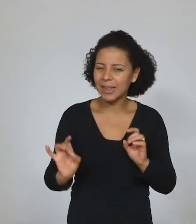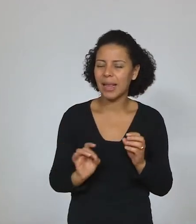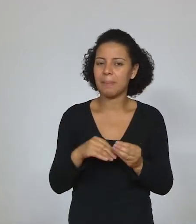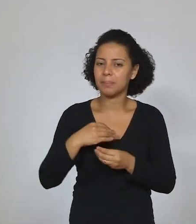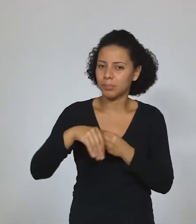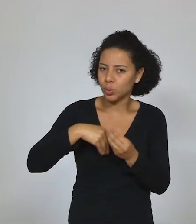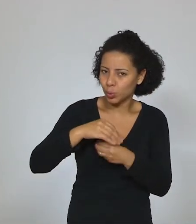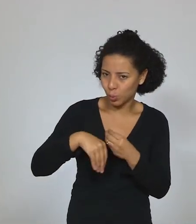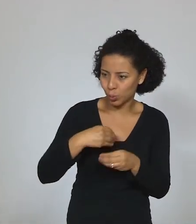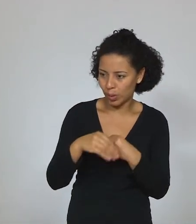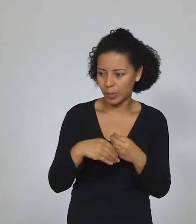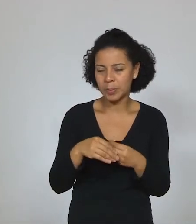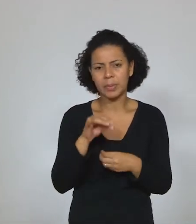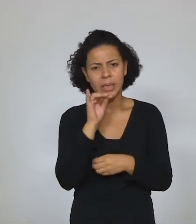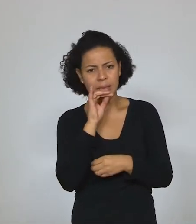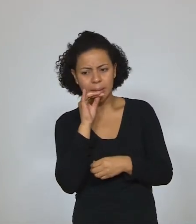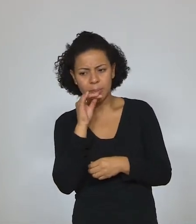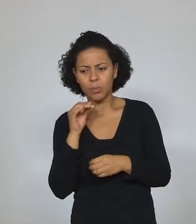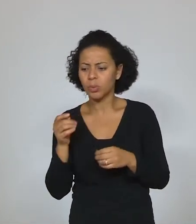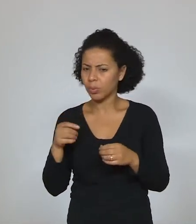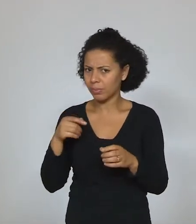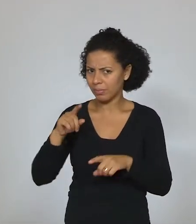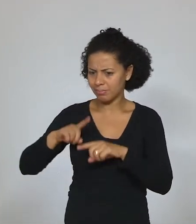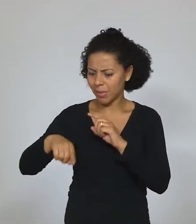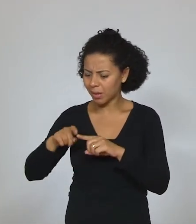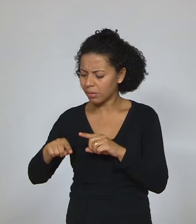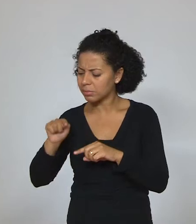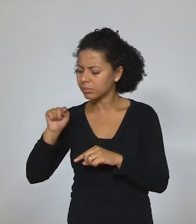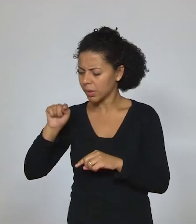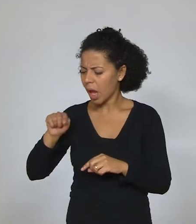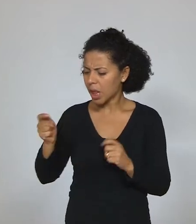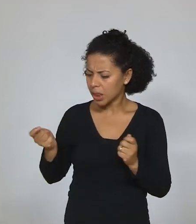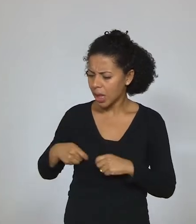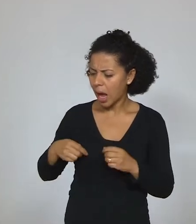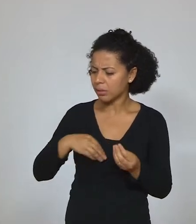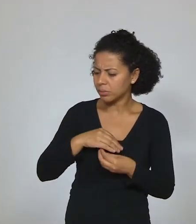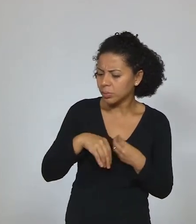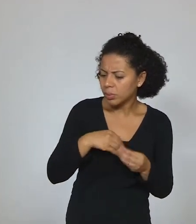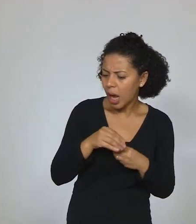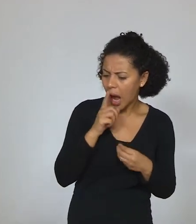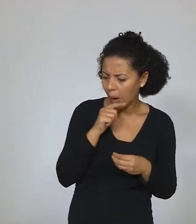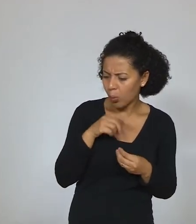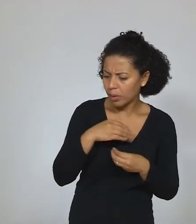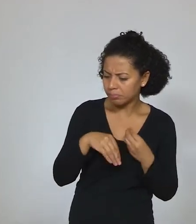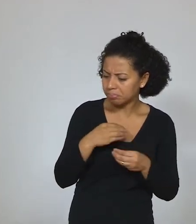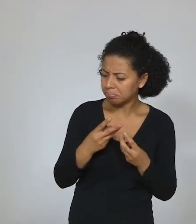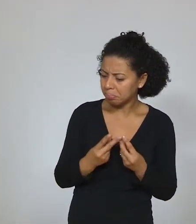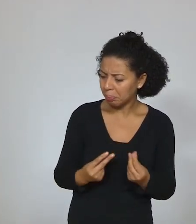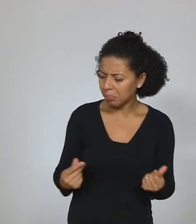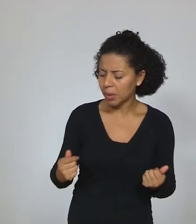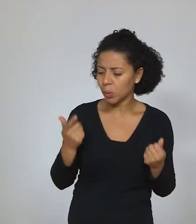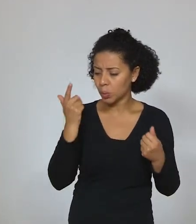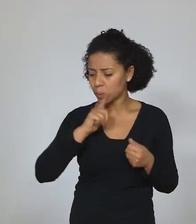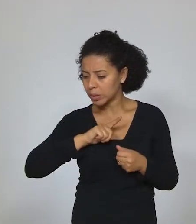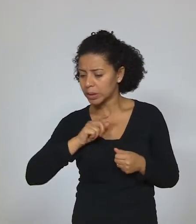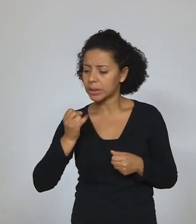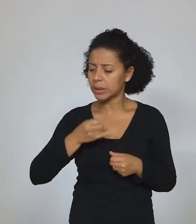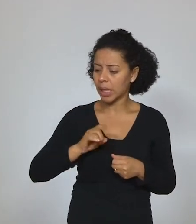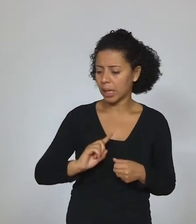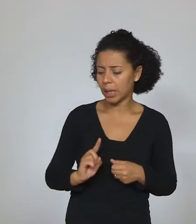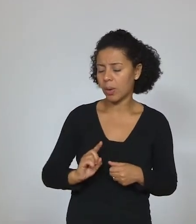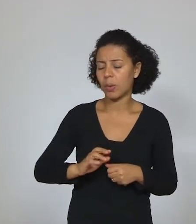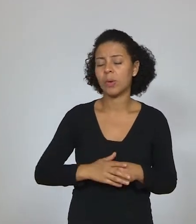são solúveis ou insolúveis em água? Eles apresentam alta densidade ou baixa densidade?